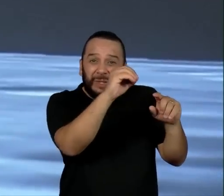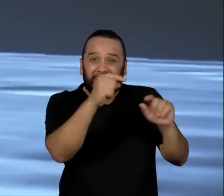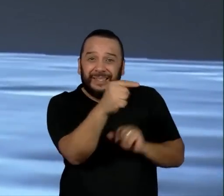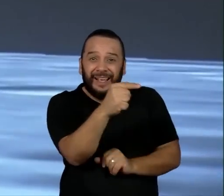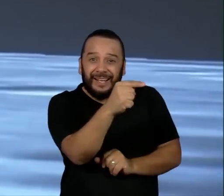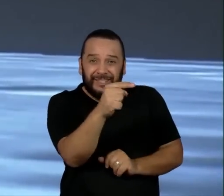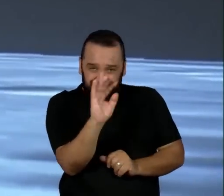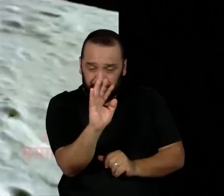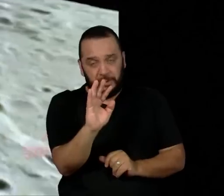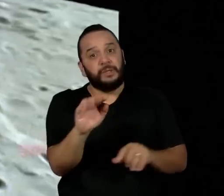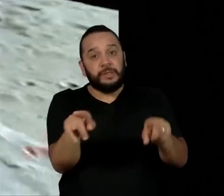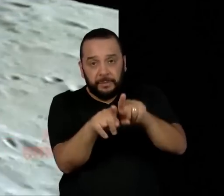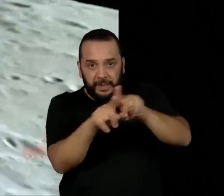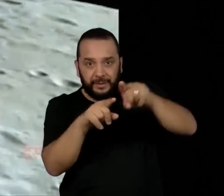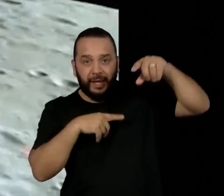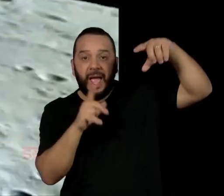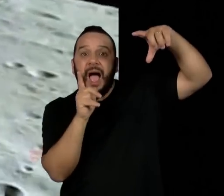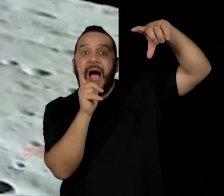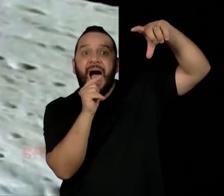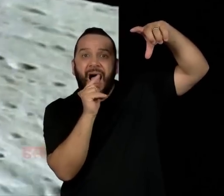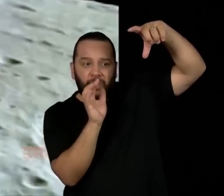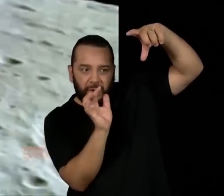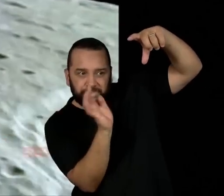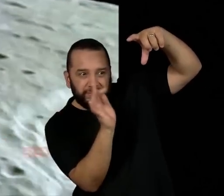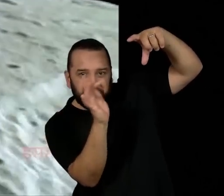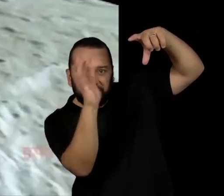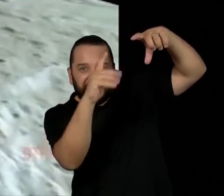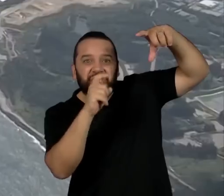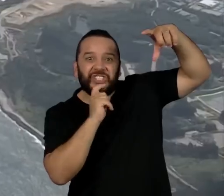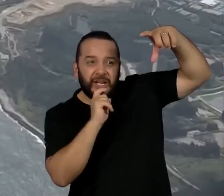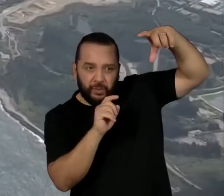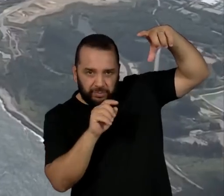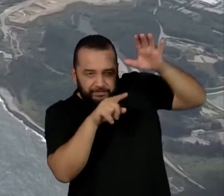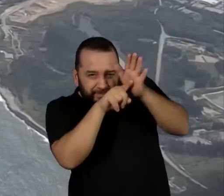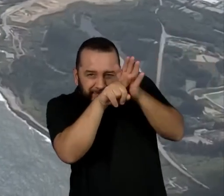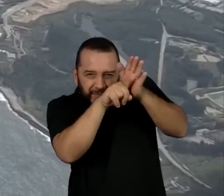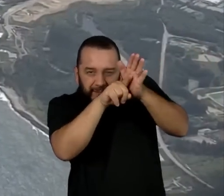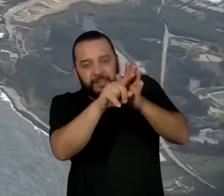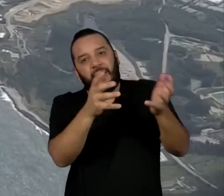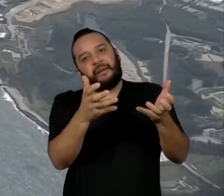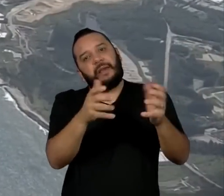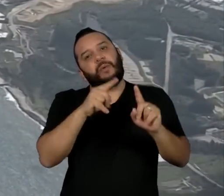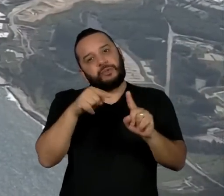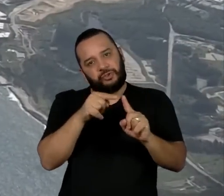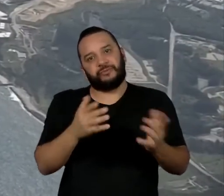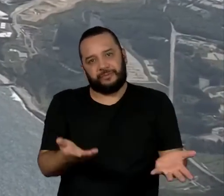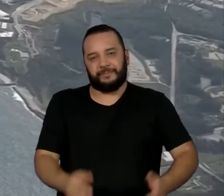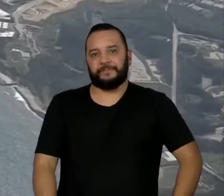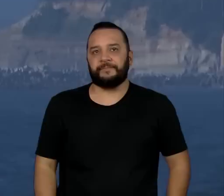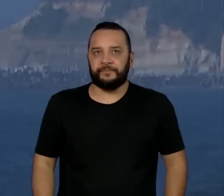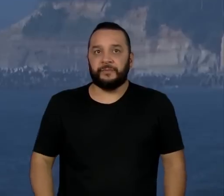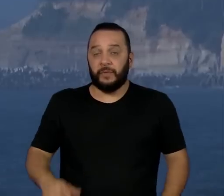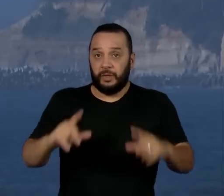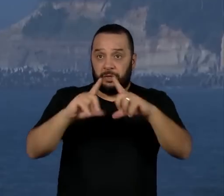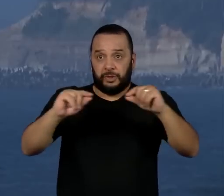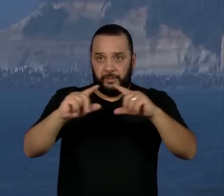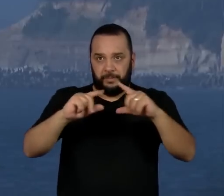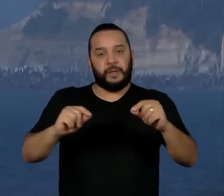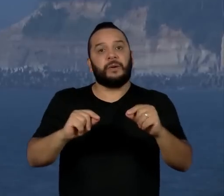água congelada que ficam em grandes crateras. O Japão começa a liberar no oceano a